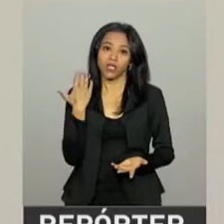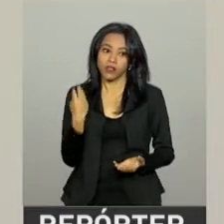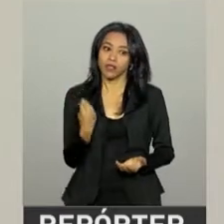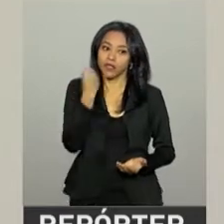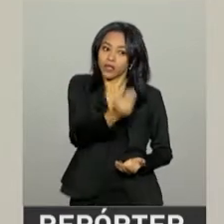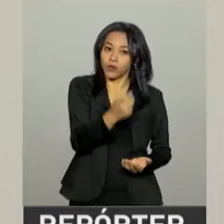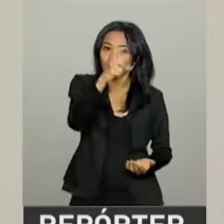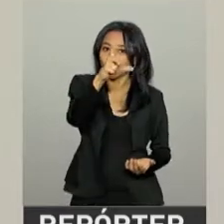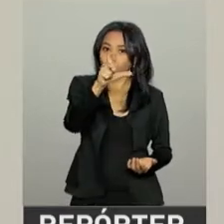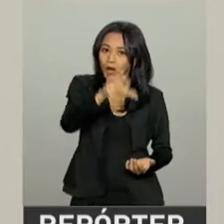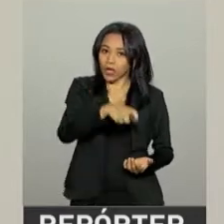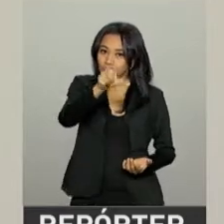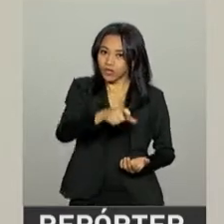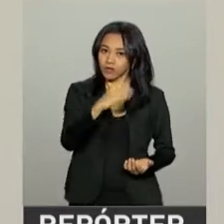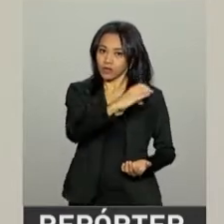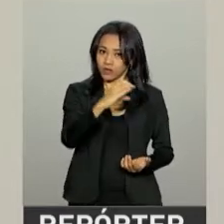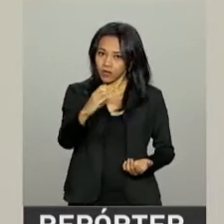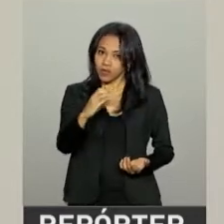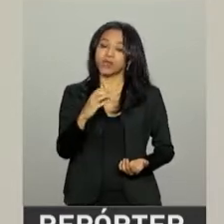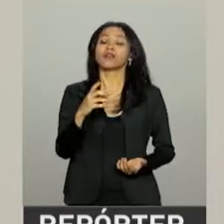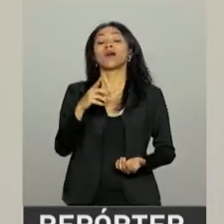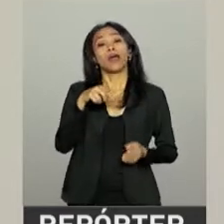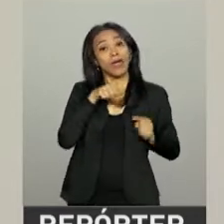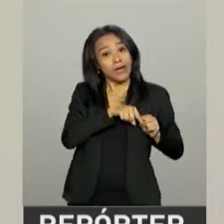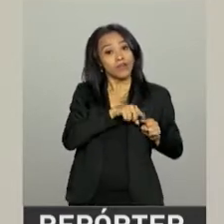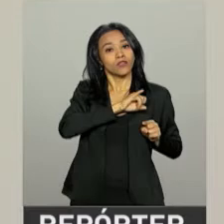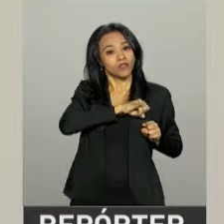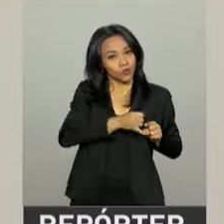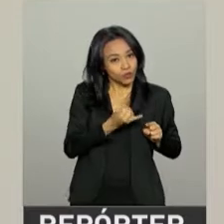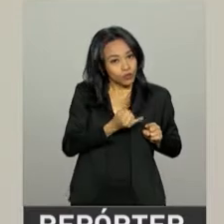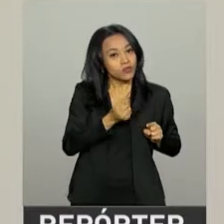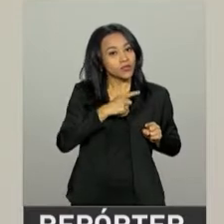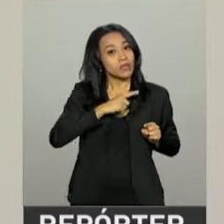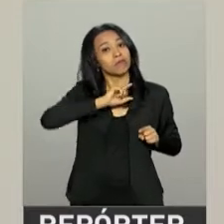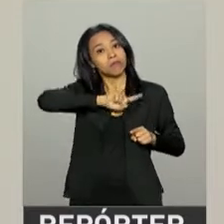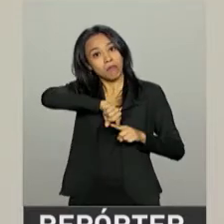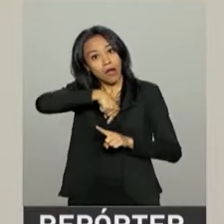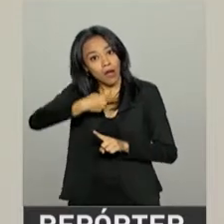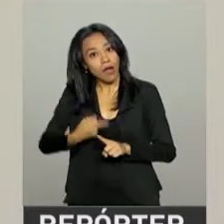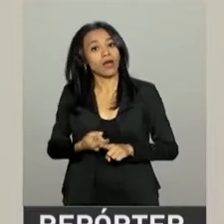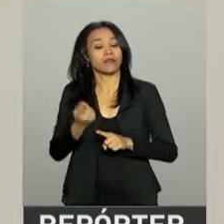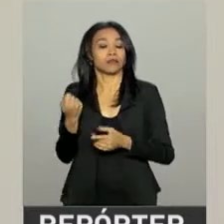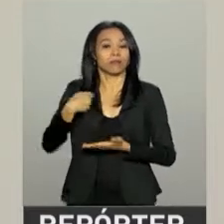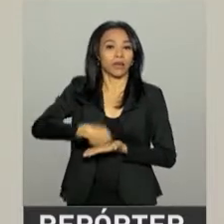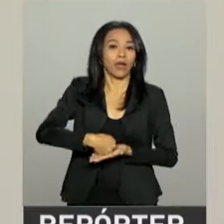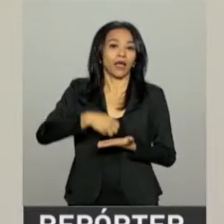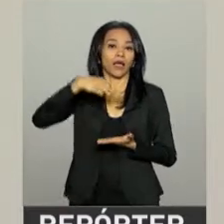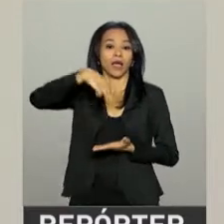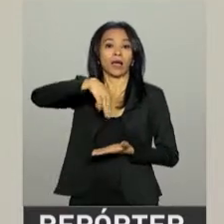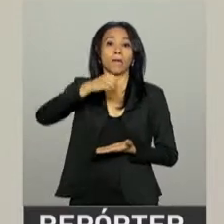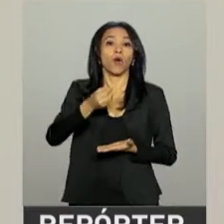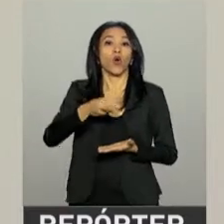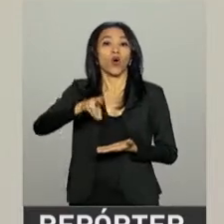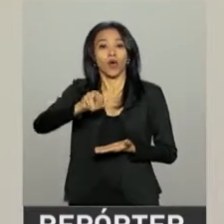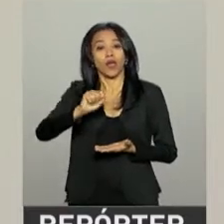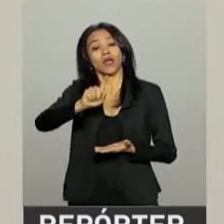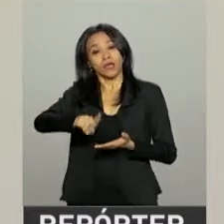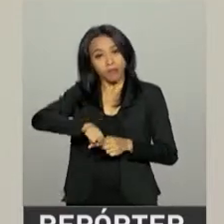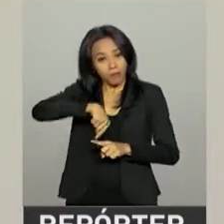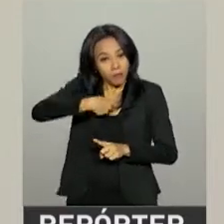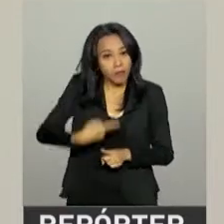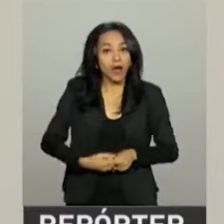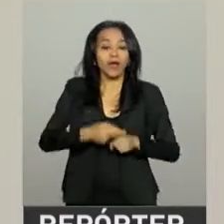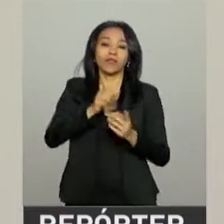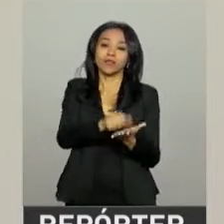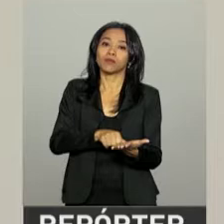crédito ele a lei nessa taxa de juros e evitar sujeito a pagamento de mora e multa essa é a diferença